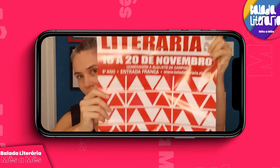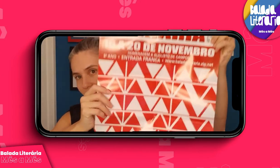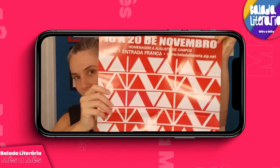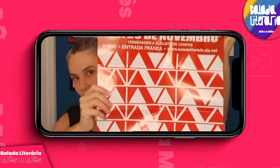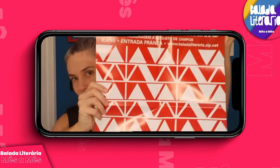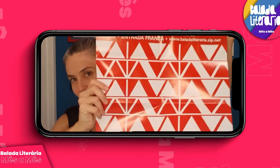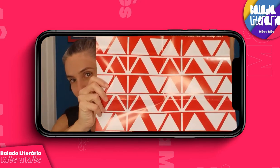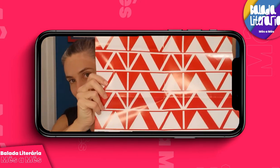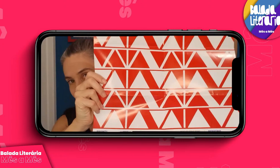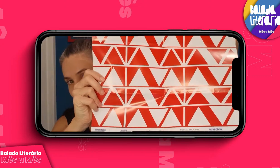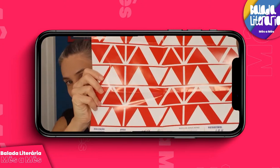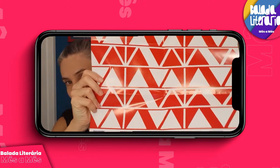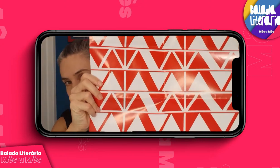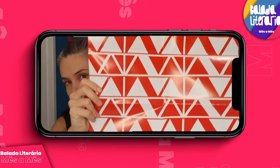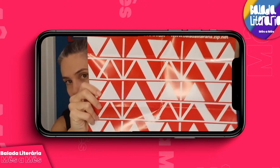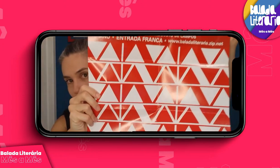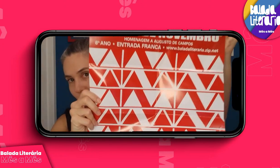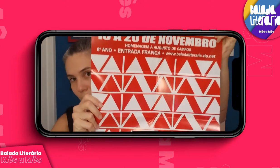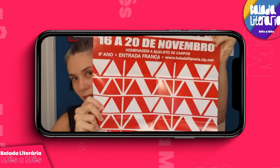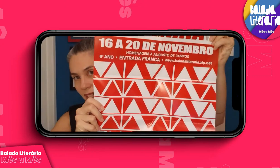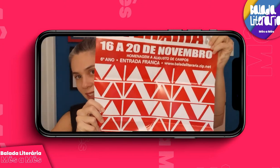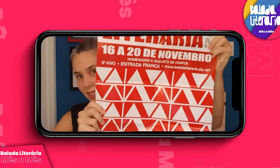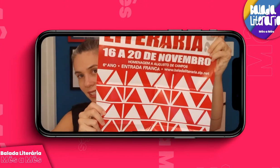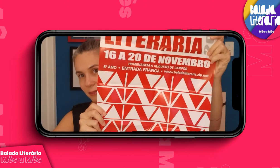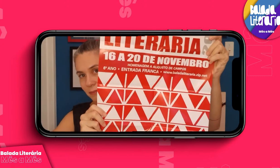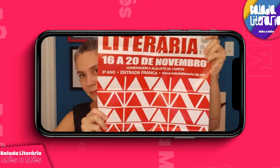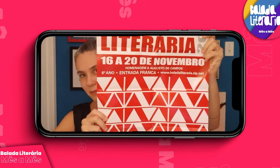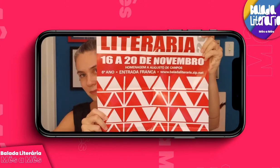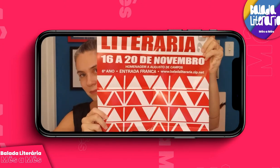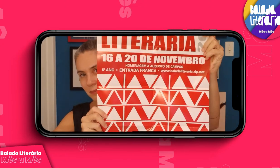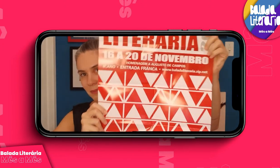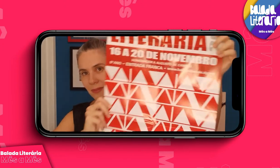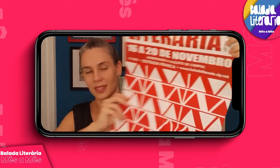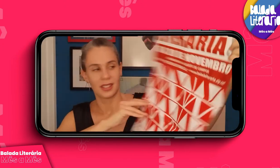homenagem que a Balada Literária fez aos 90 anos do poeta.